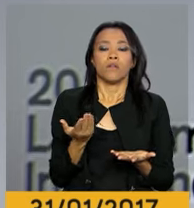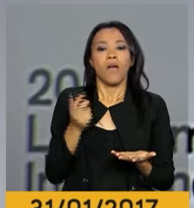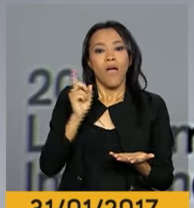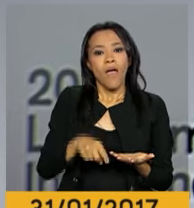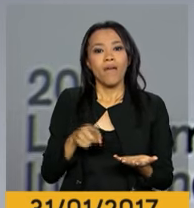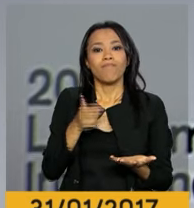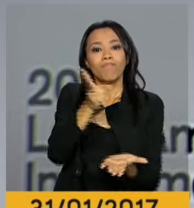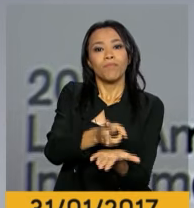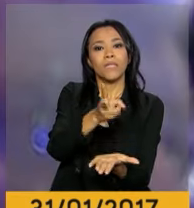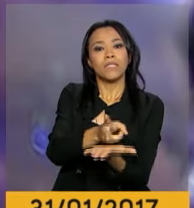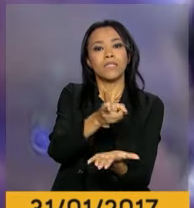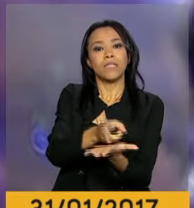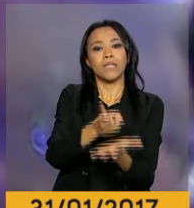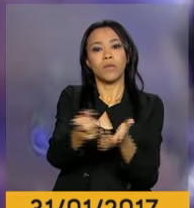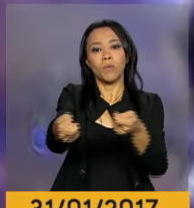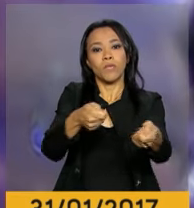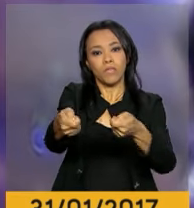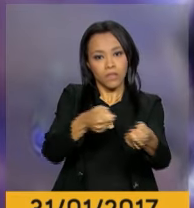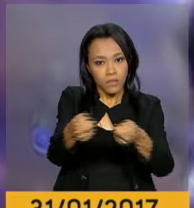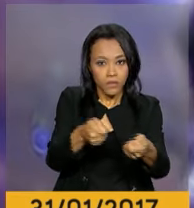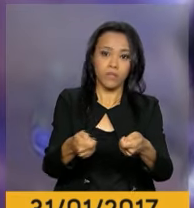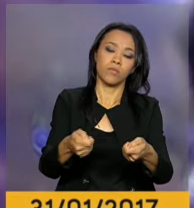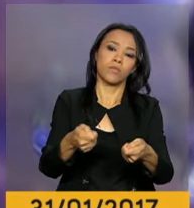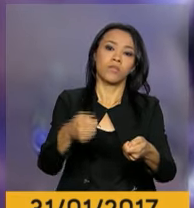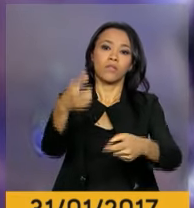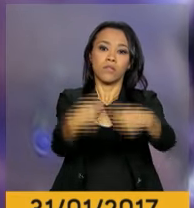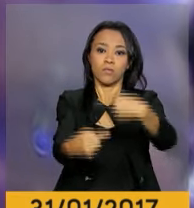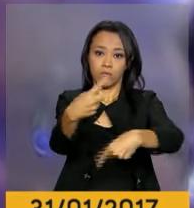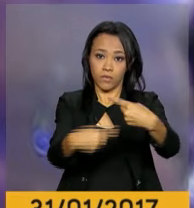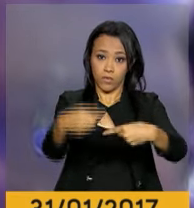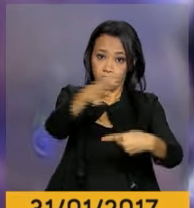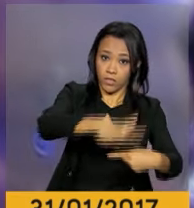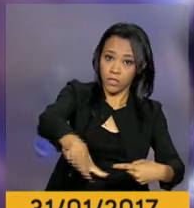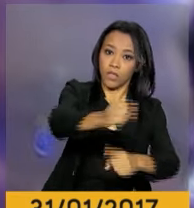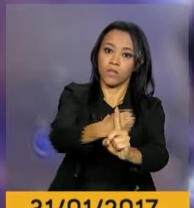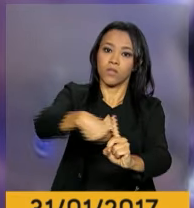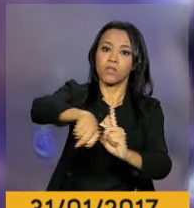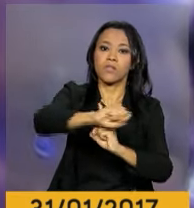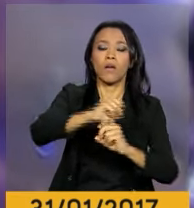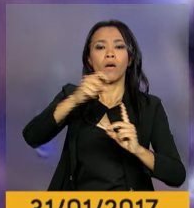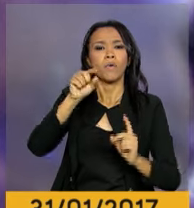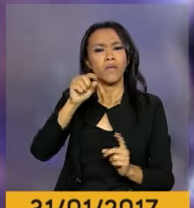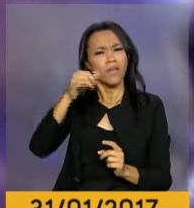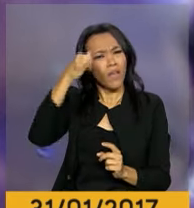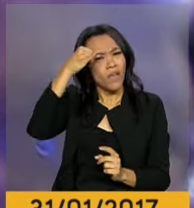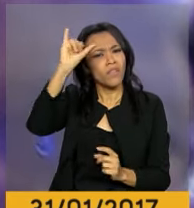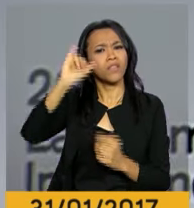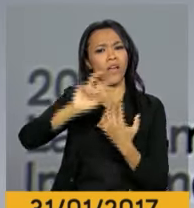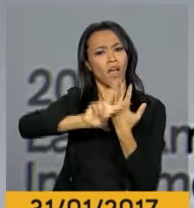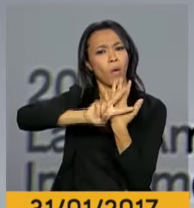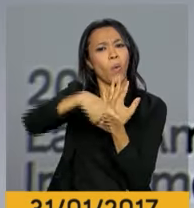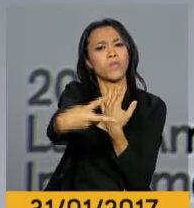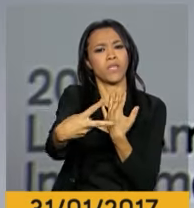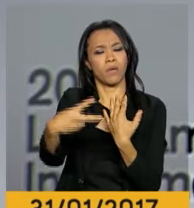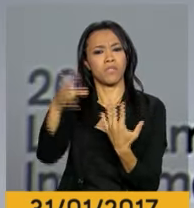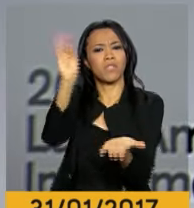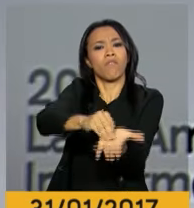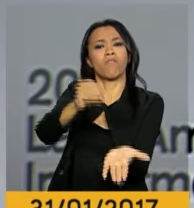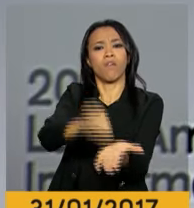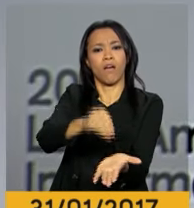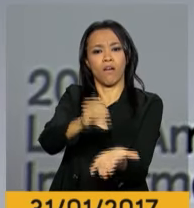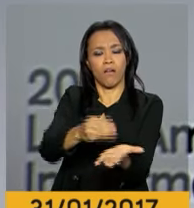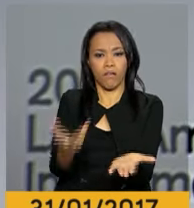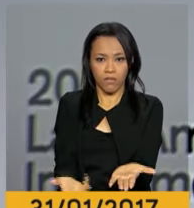sustentabilidade de nossas políticas sociais a evitar ao evitar a consequência da irresponsabilidade